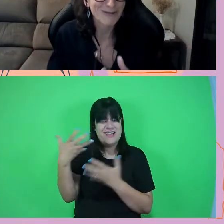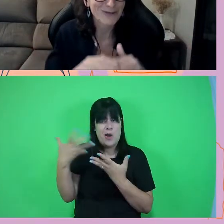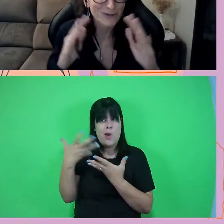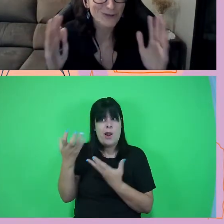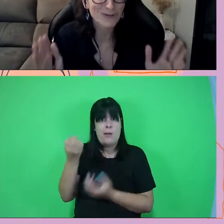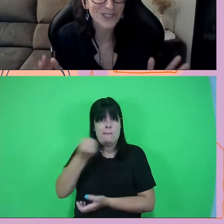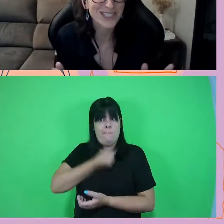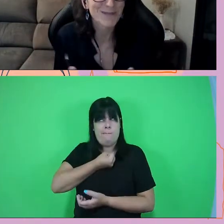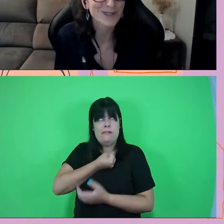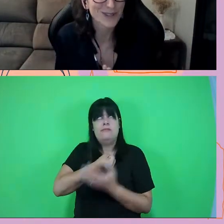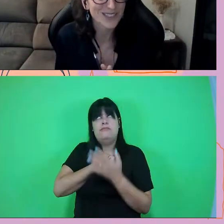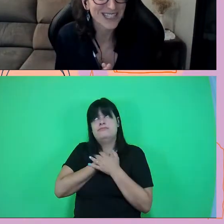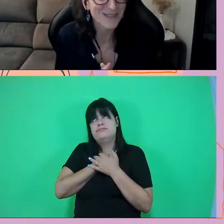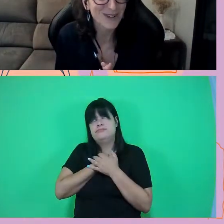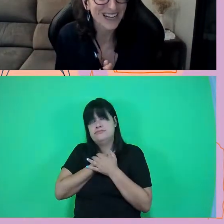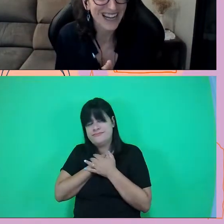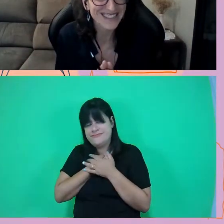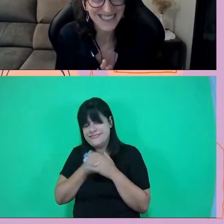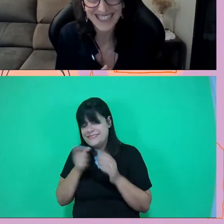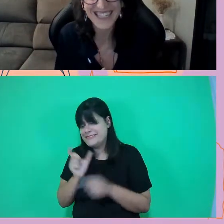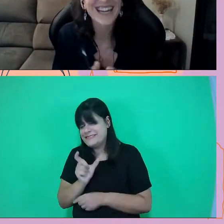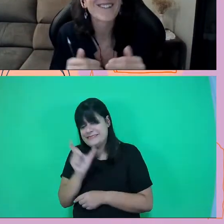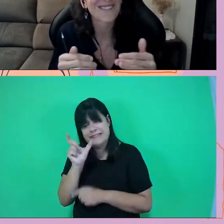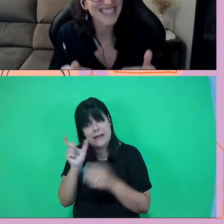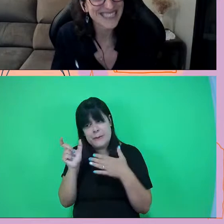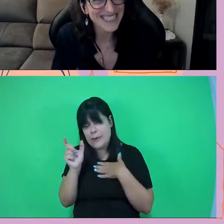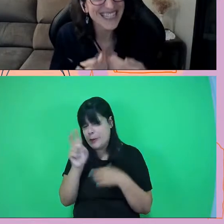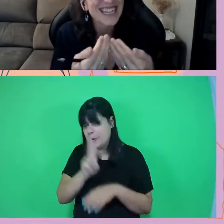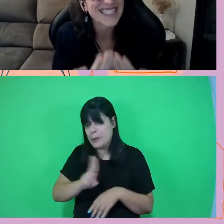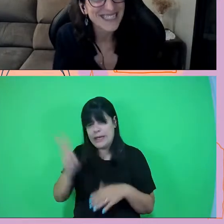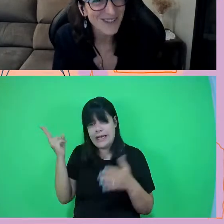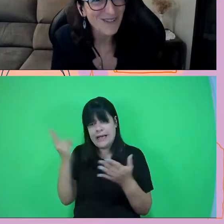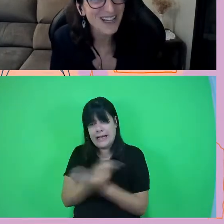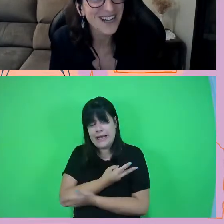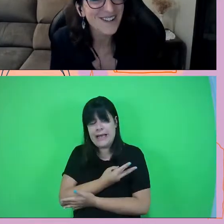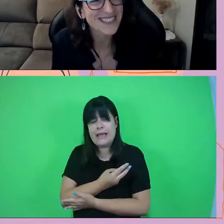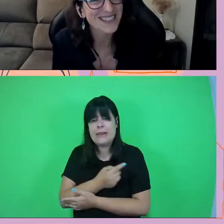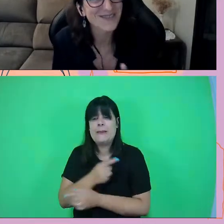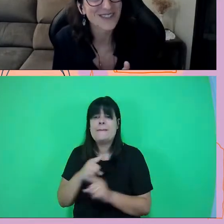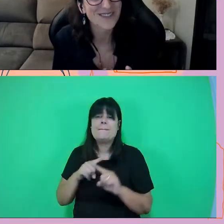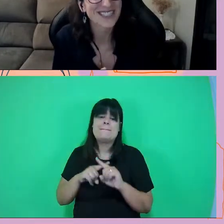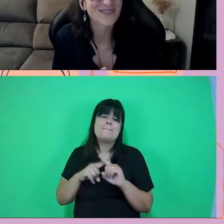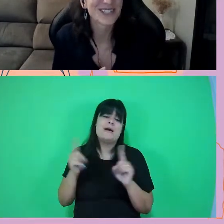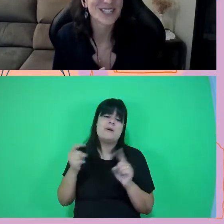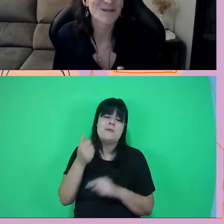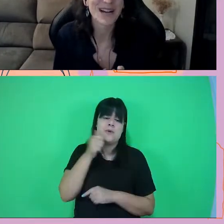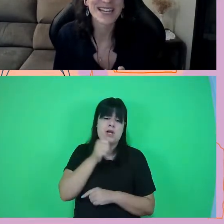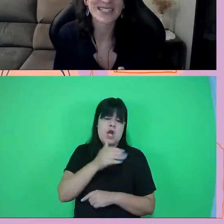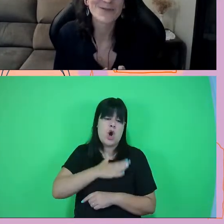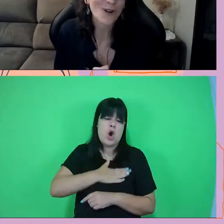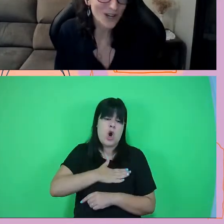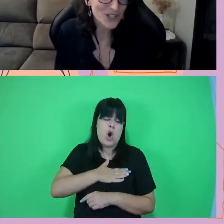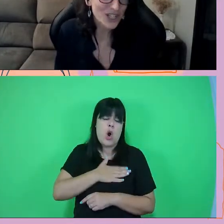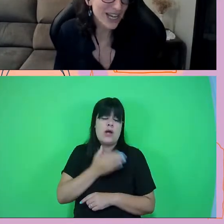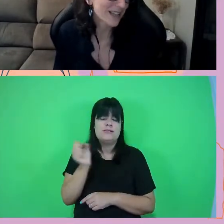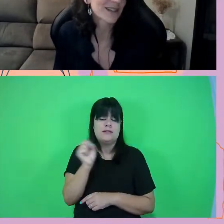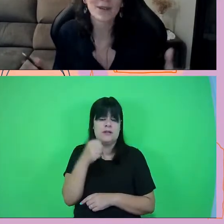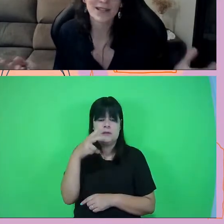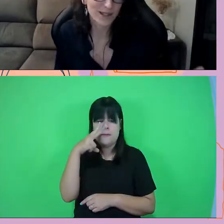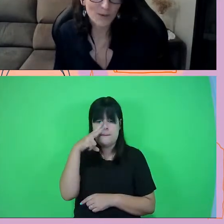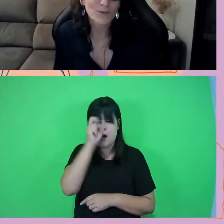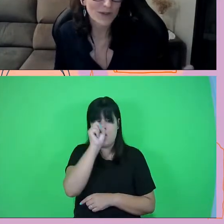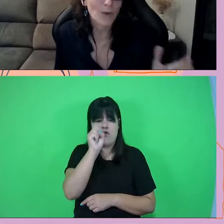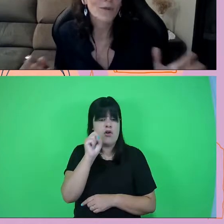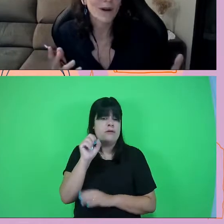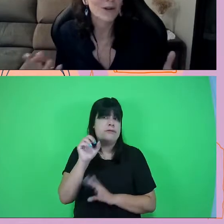matar com os termos todos equivocados. Mas se uma mulher gosta também de uma cerveja mais forte, ela